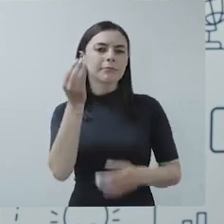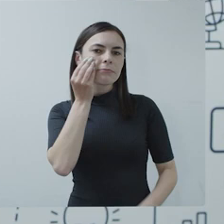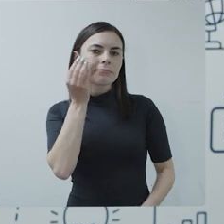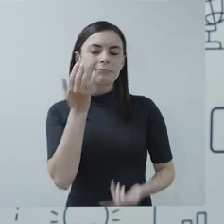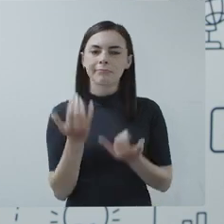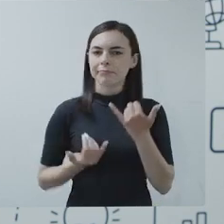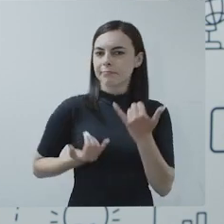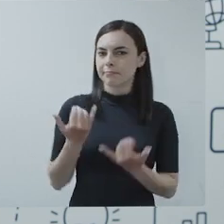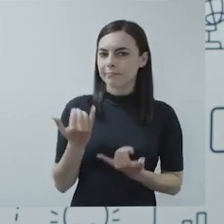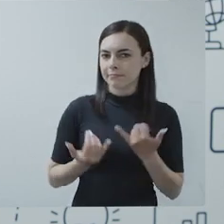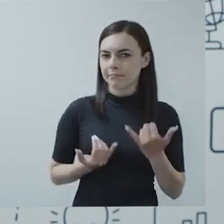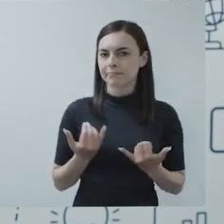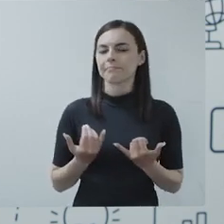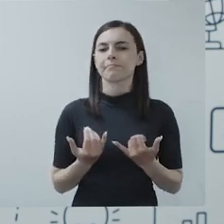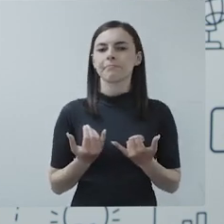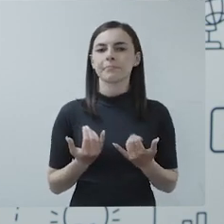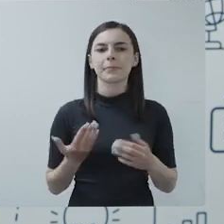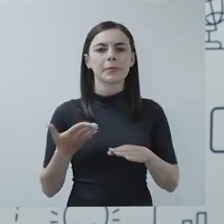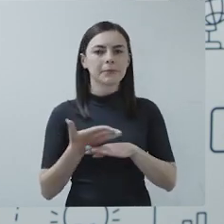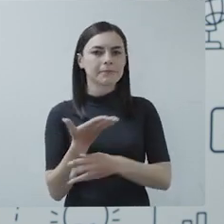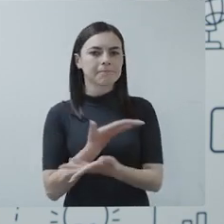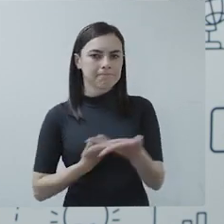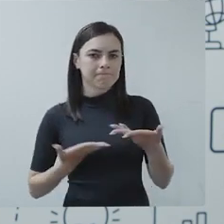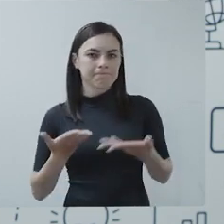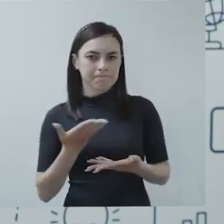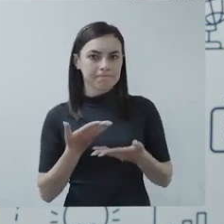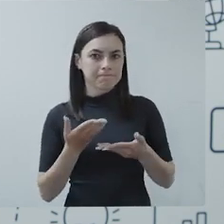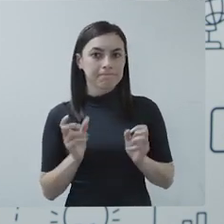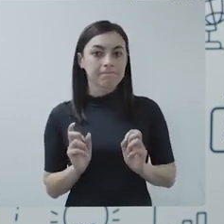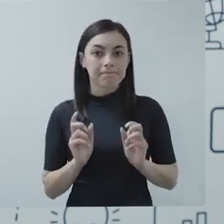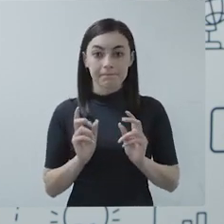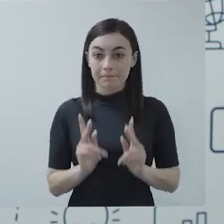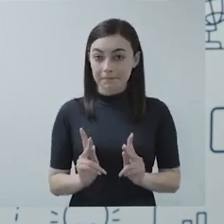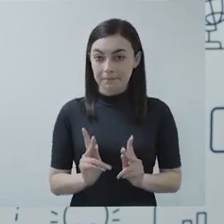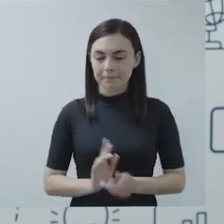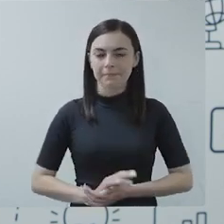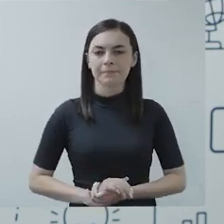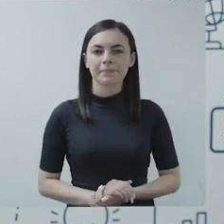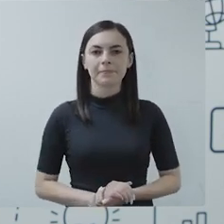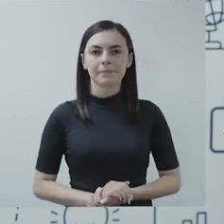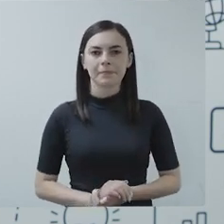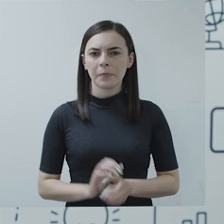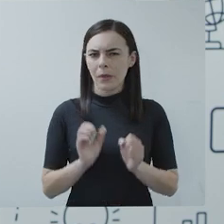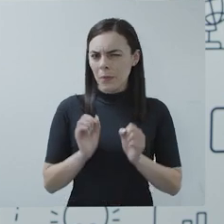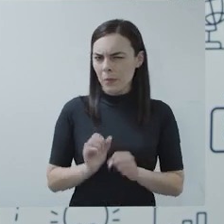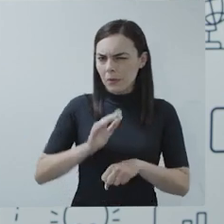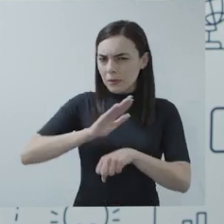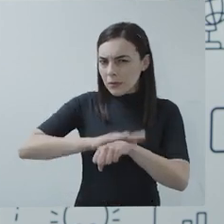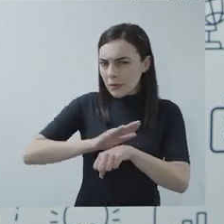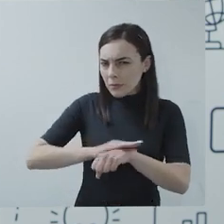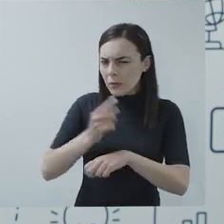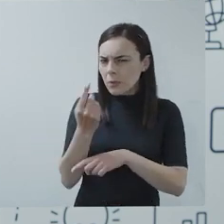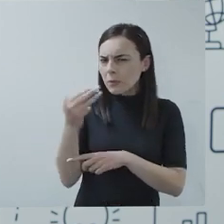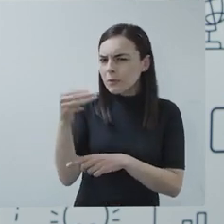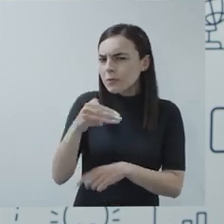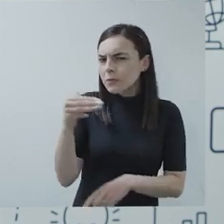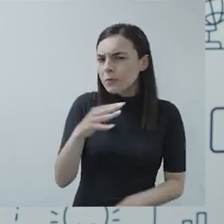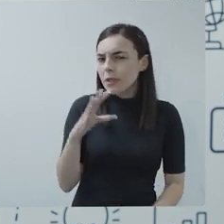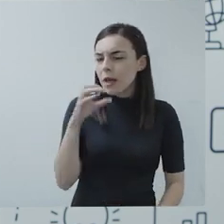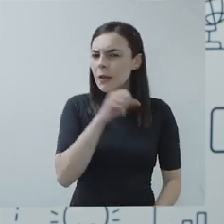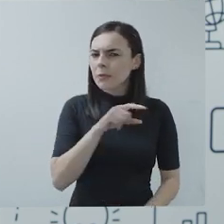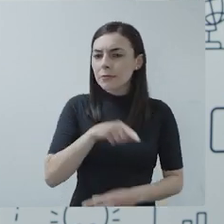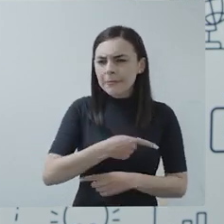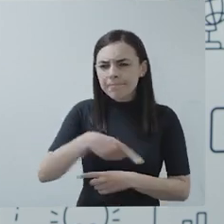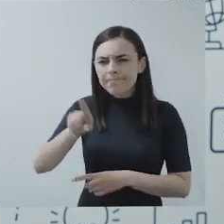tentar para a gente fazer essa brincadeira, ok? Posso dar um tempinho para vocês, um minutinho só para vocês correrem